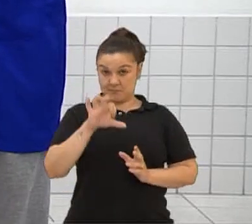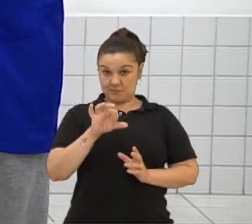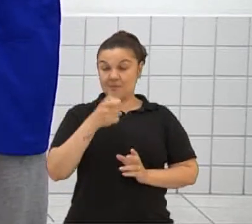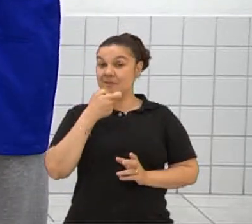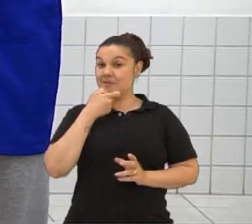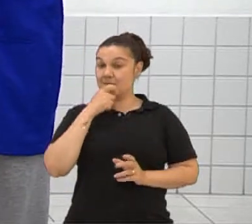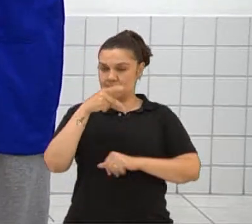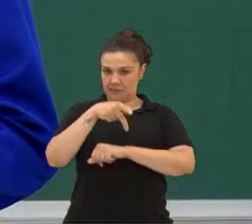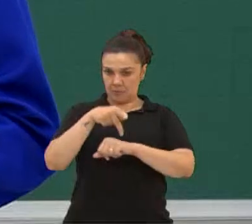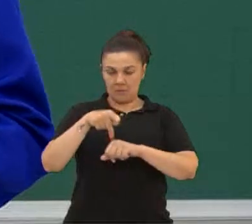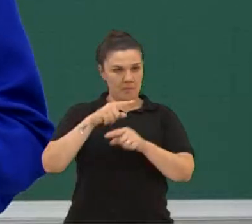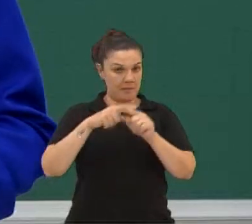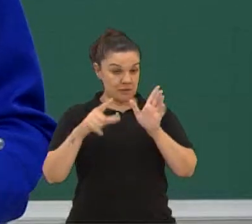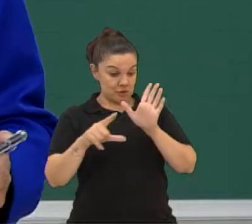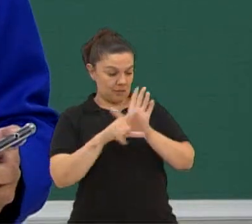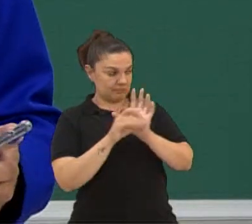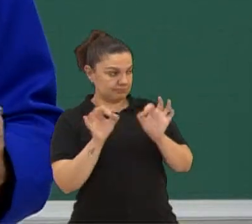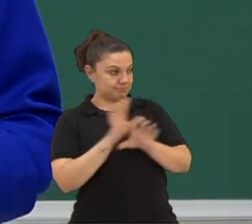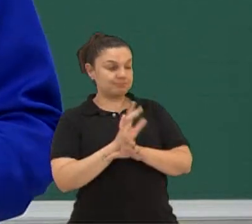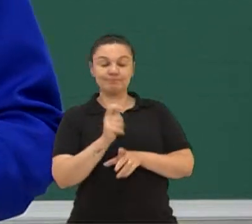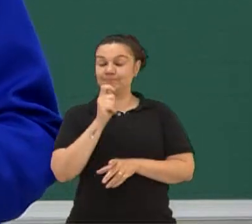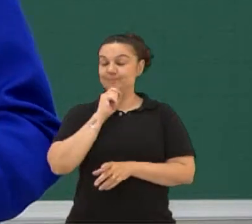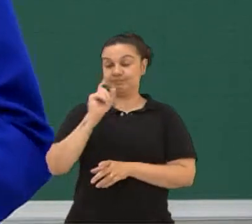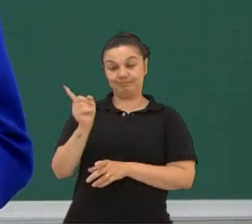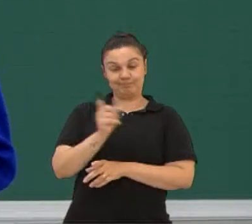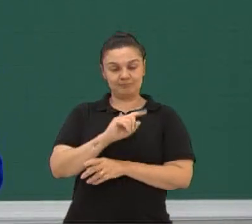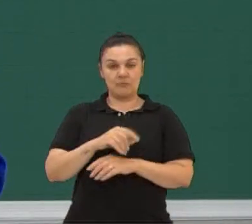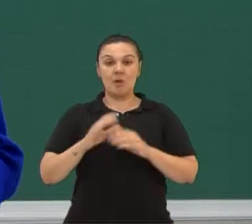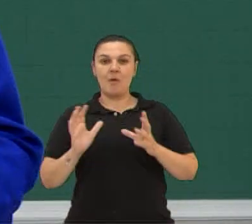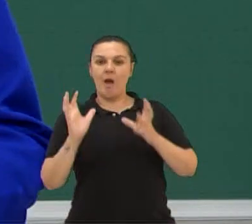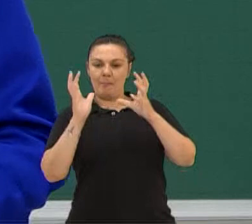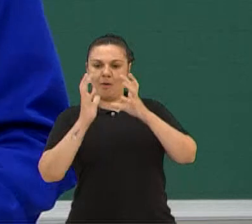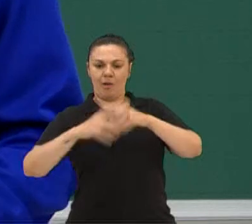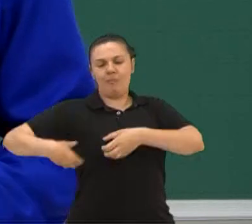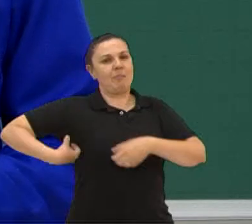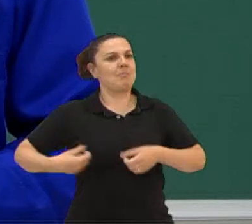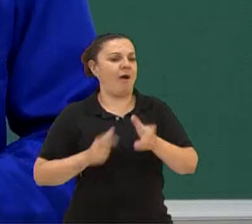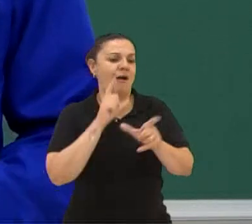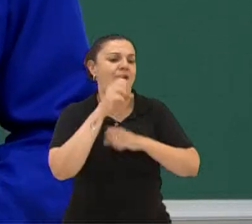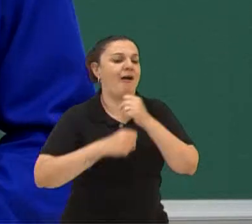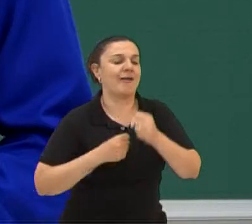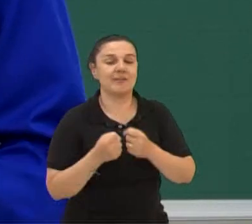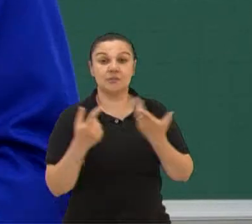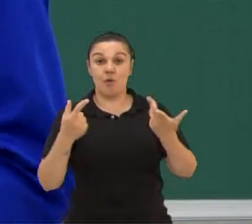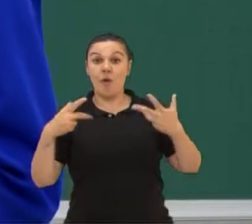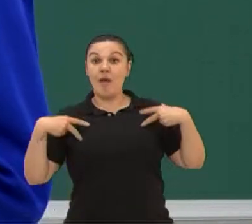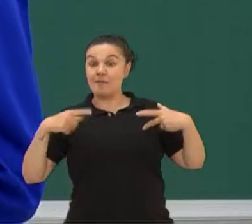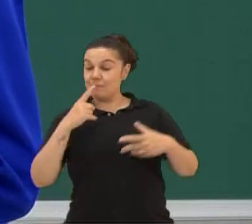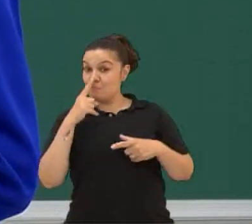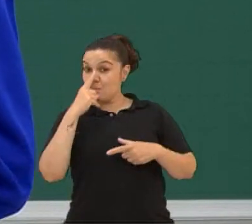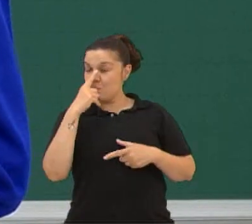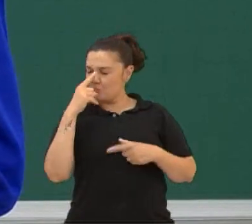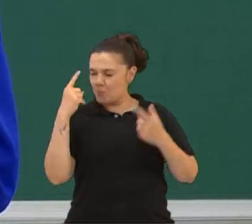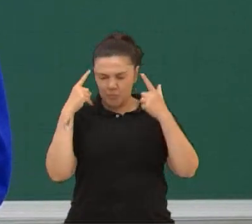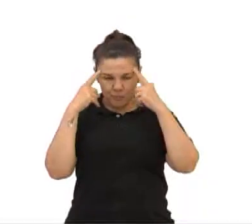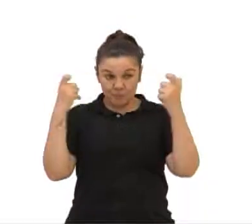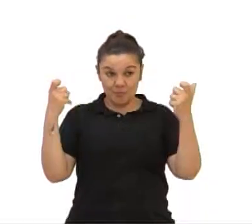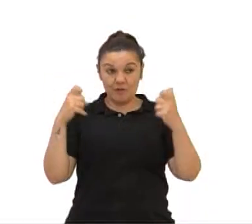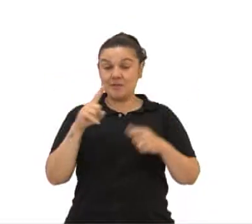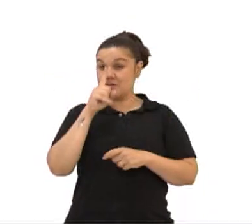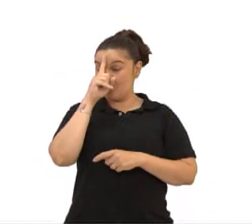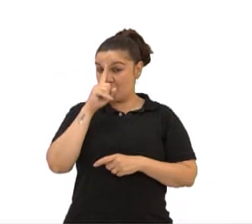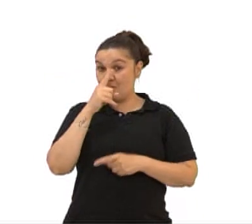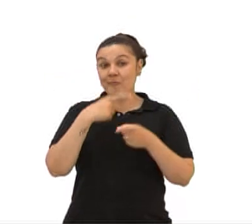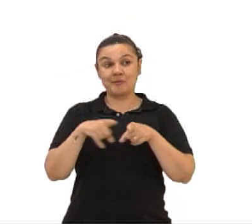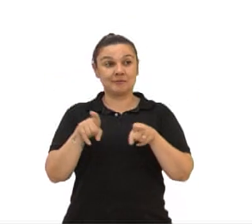esporte totalmente regulamentado, pois as pessoas poderiam pegar a bola com a mão, sair correndo com a mão, eram esportes violentos.